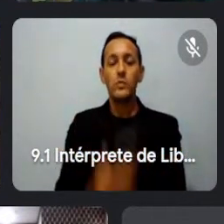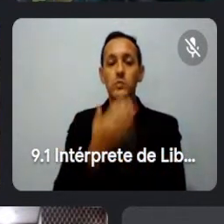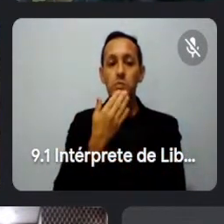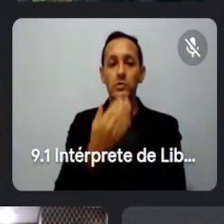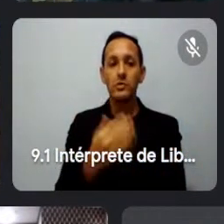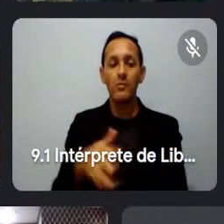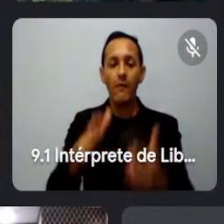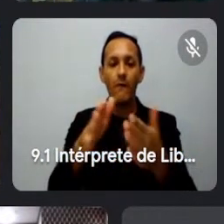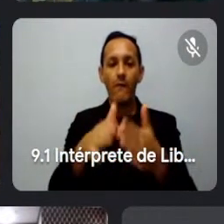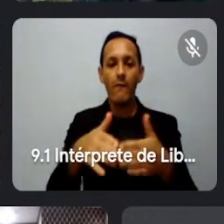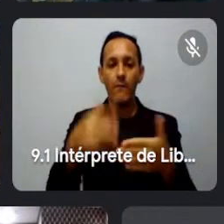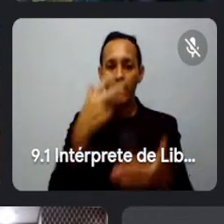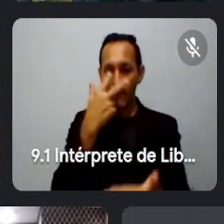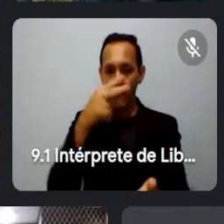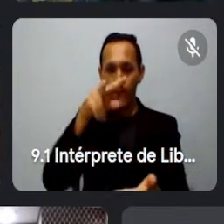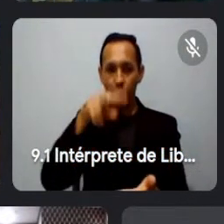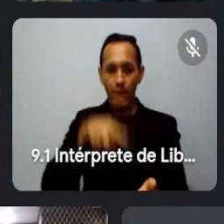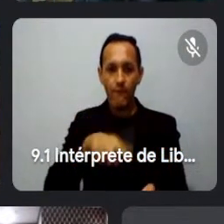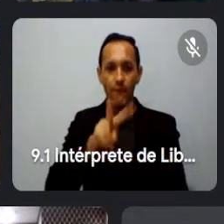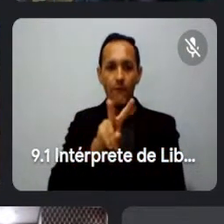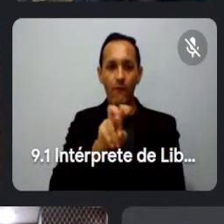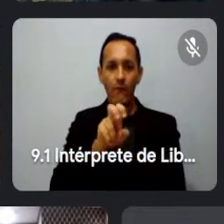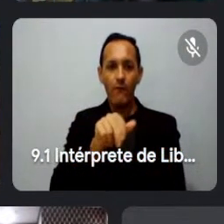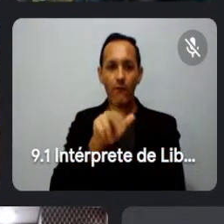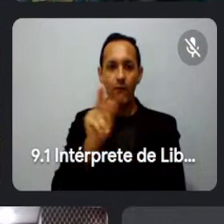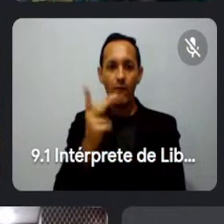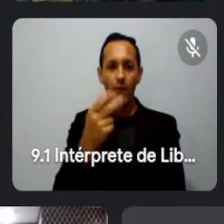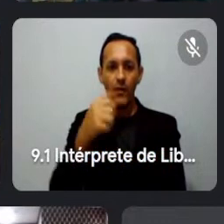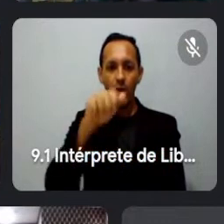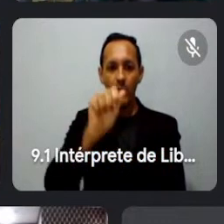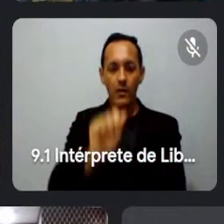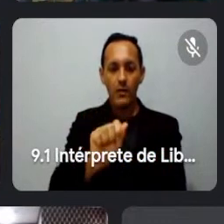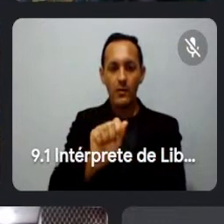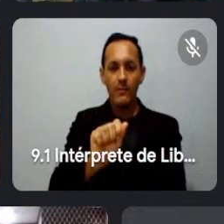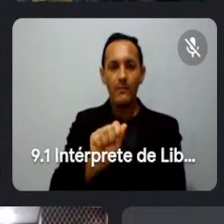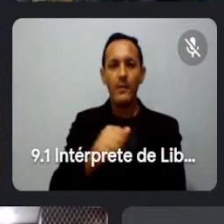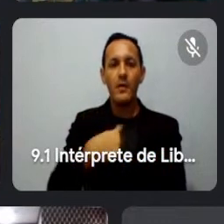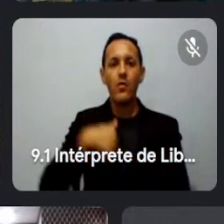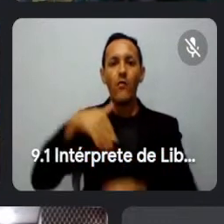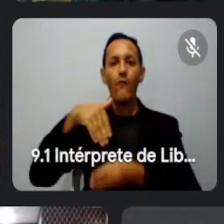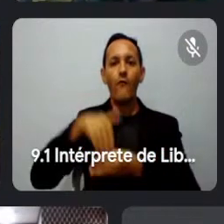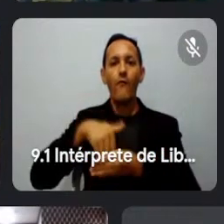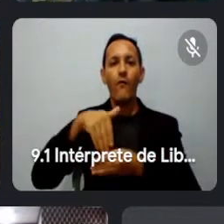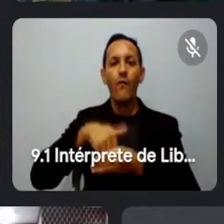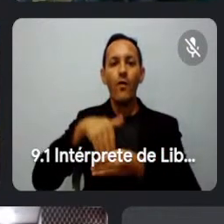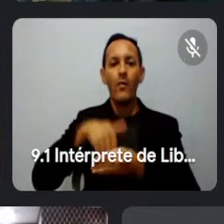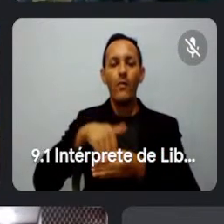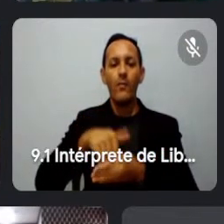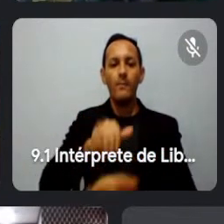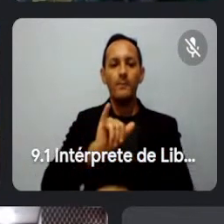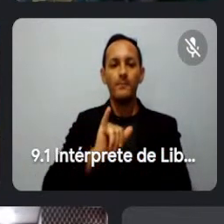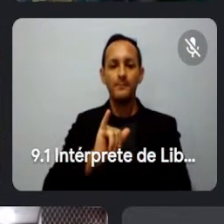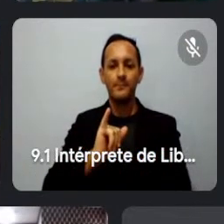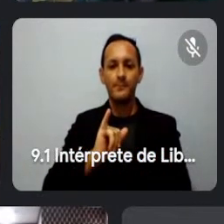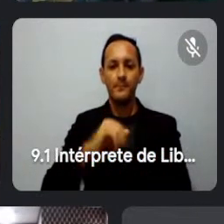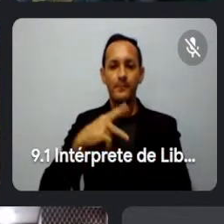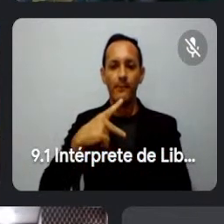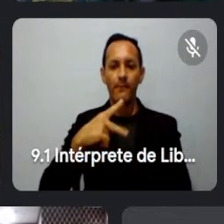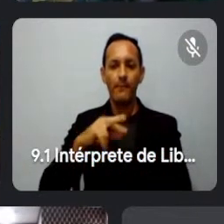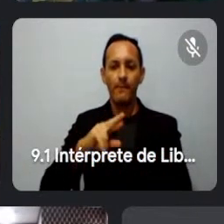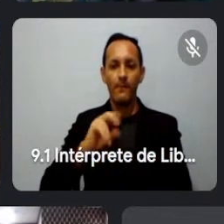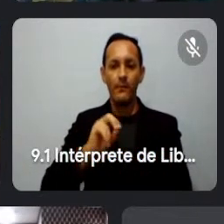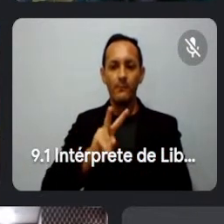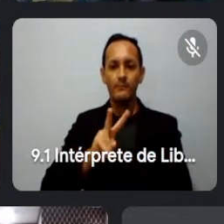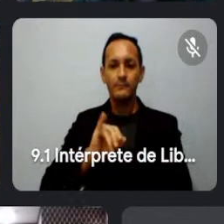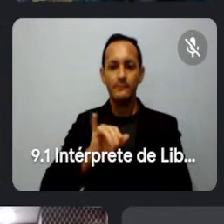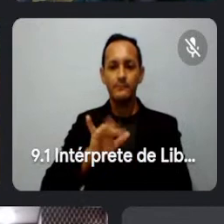aos entendimentos se comprares o meu estou voltando seu presente pelo improvimento do recurso mantendo a